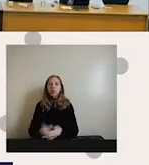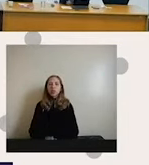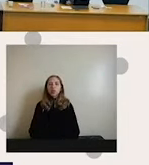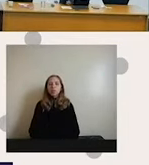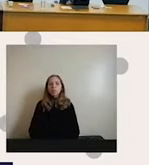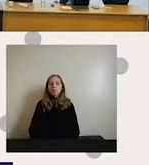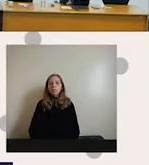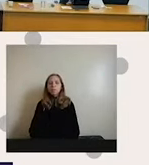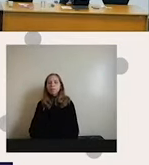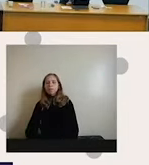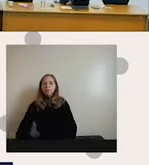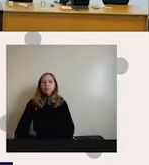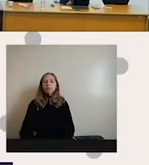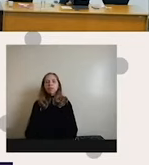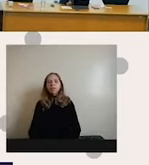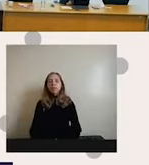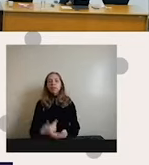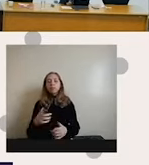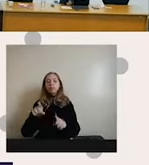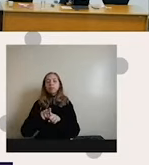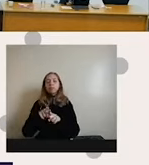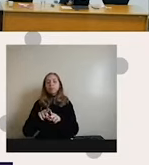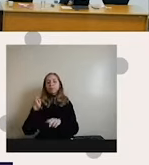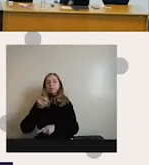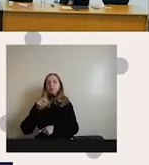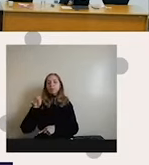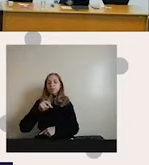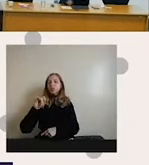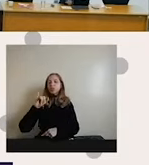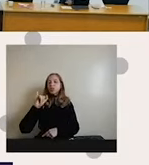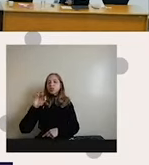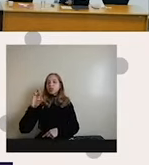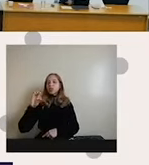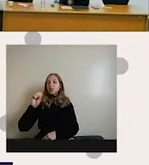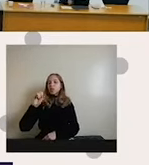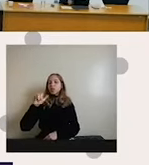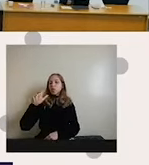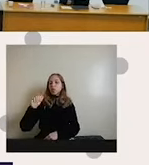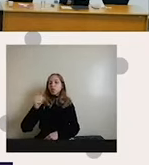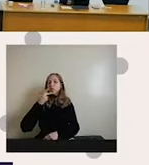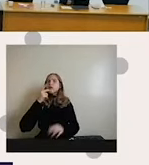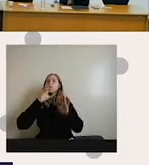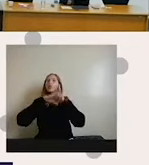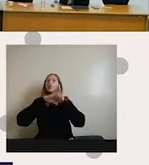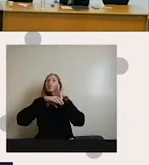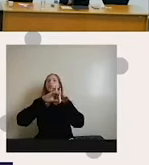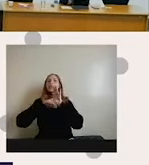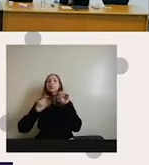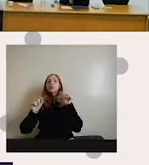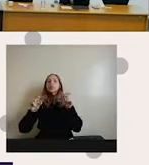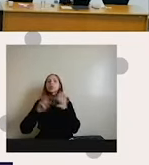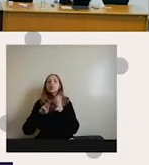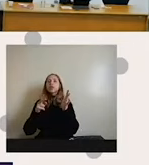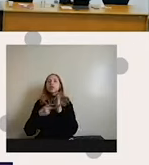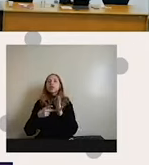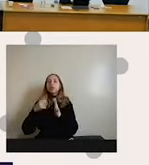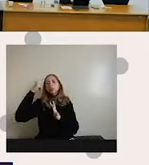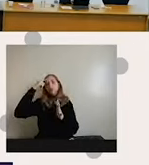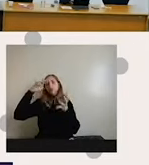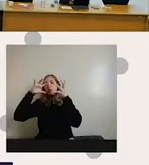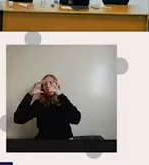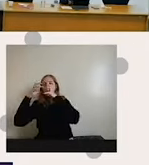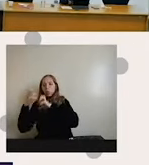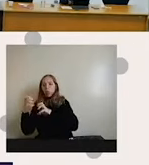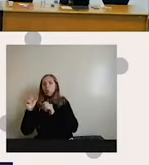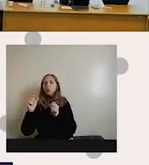Edith Seligman Silva faz uma conceituação do que seria o desgaste mental que a gente precisa compreender, quais são essas